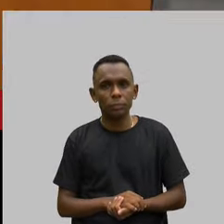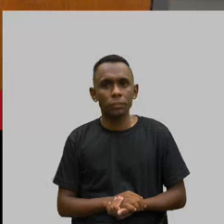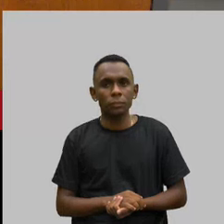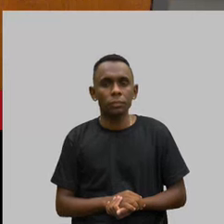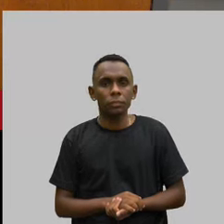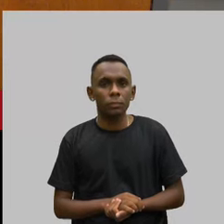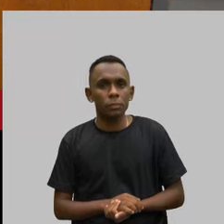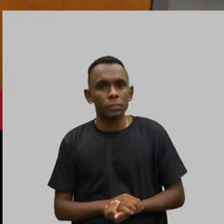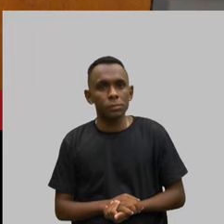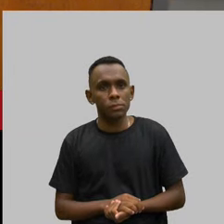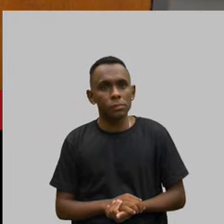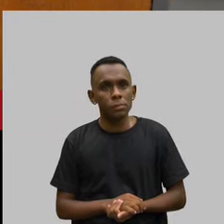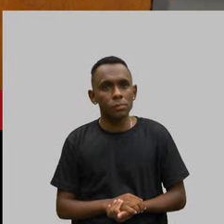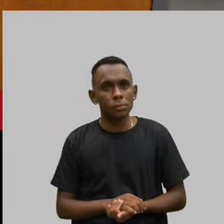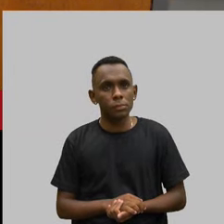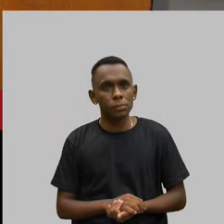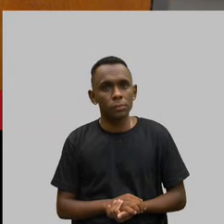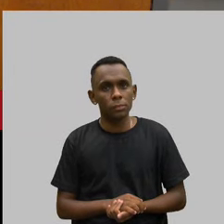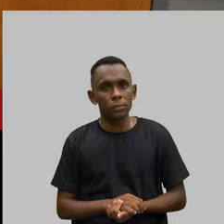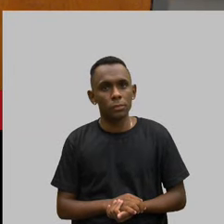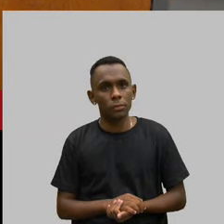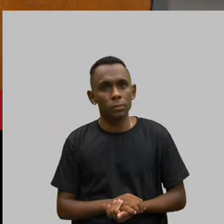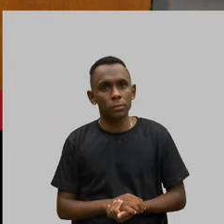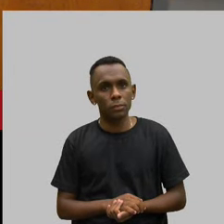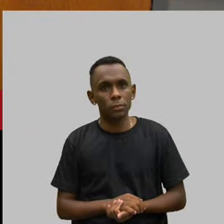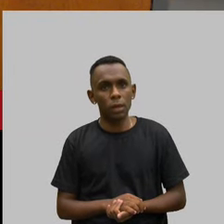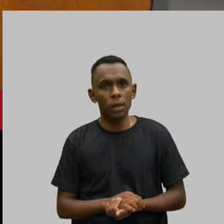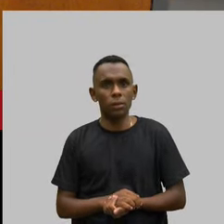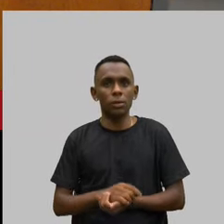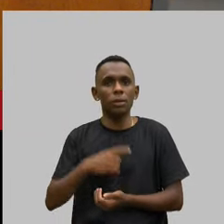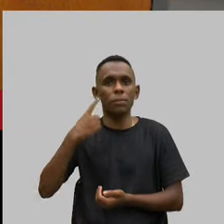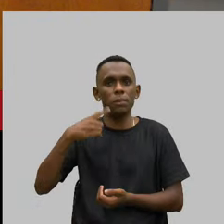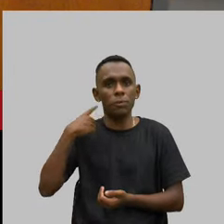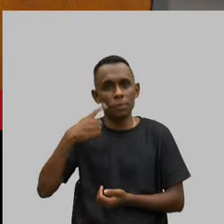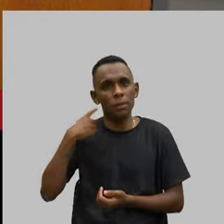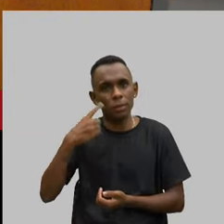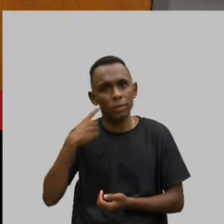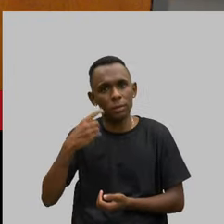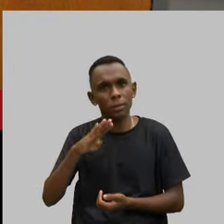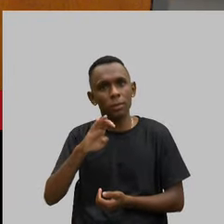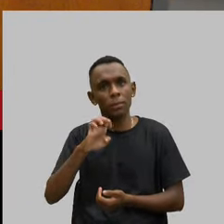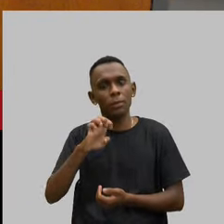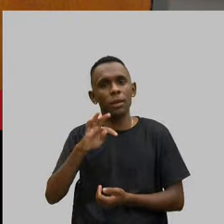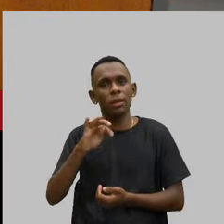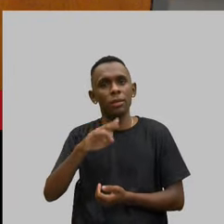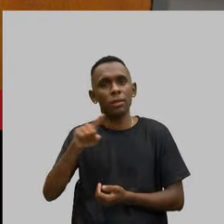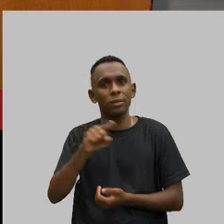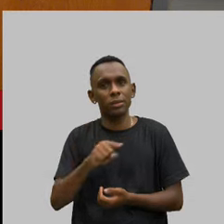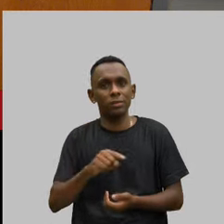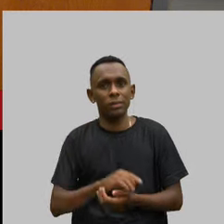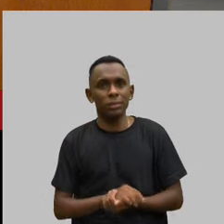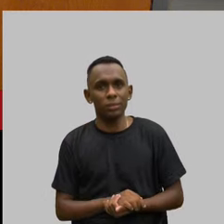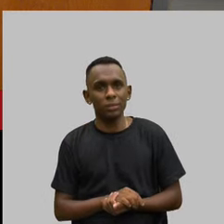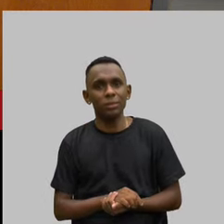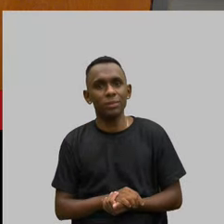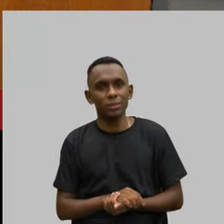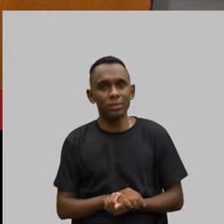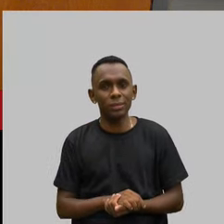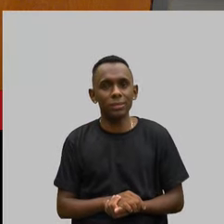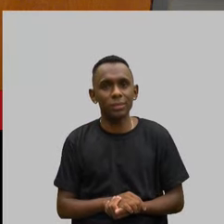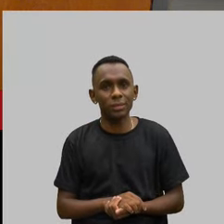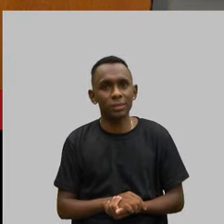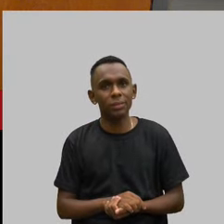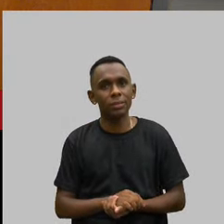passo a palavra deputada Beatrice Cerqueira Obrigada Presidente